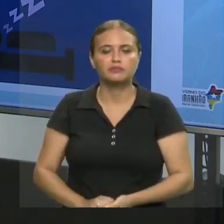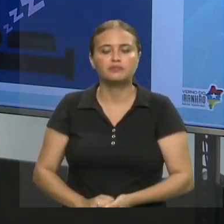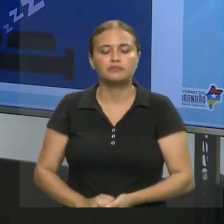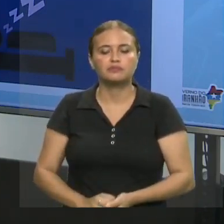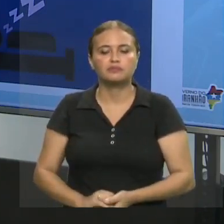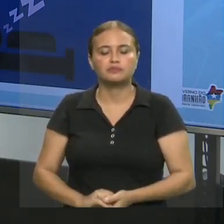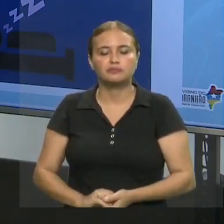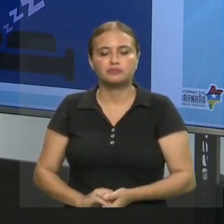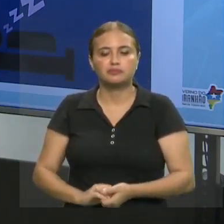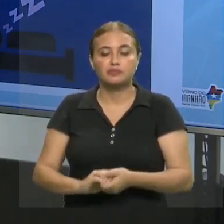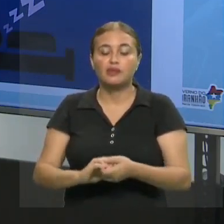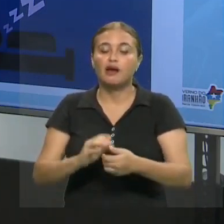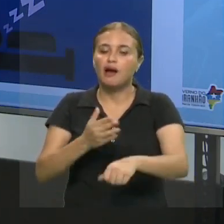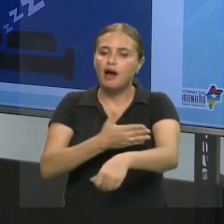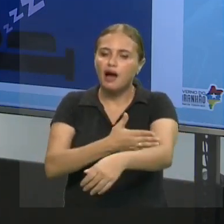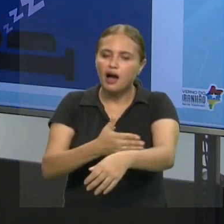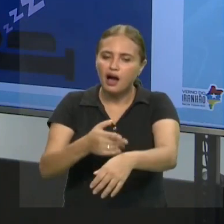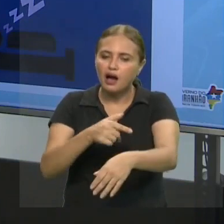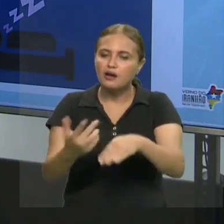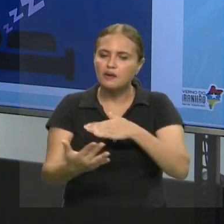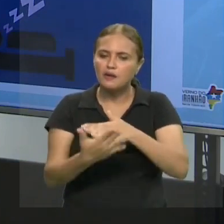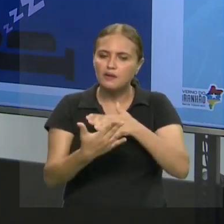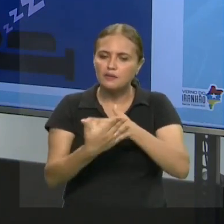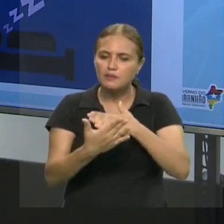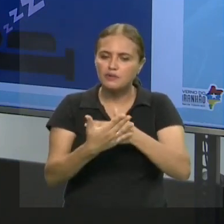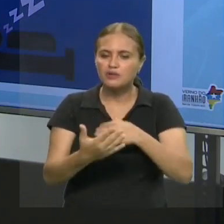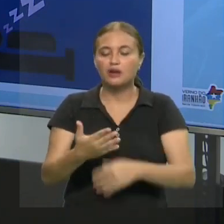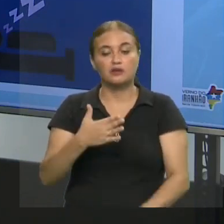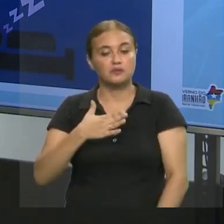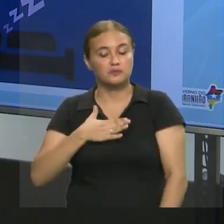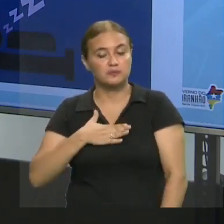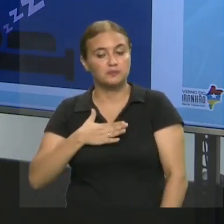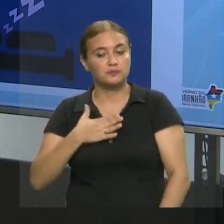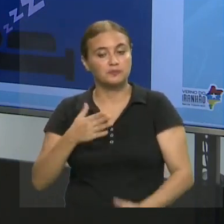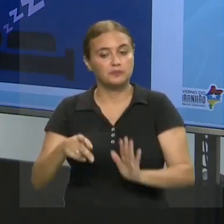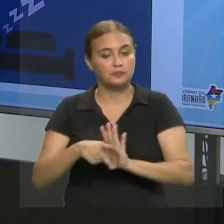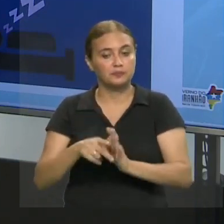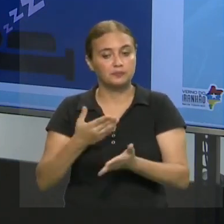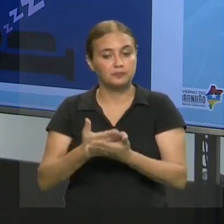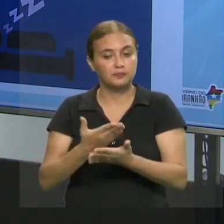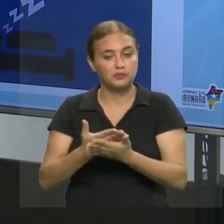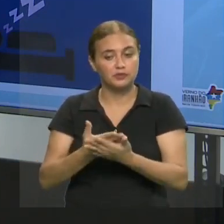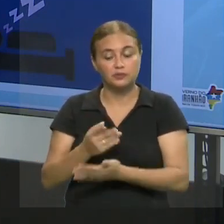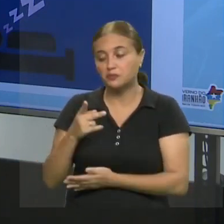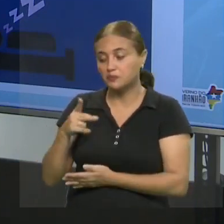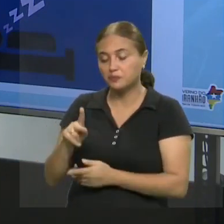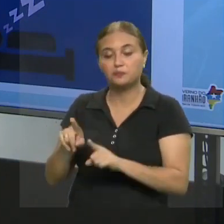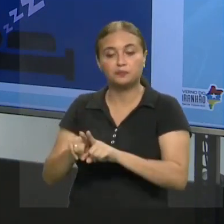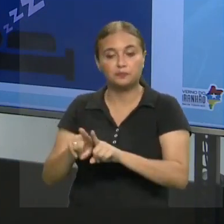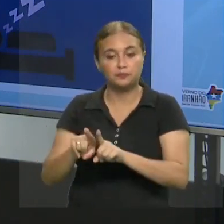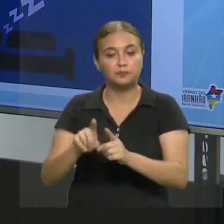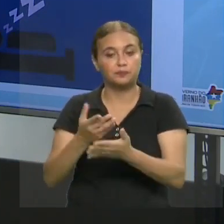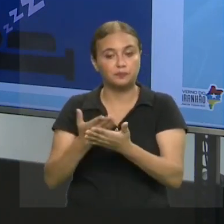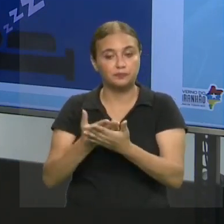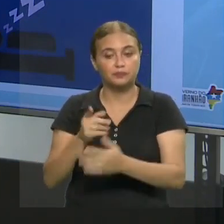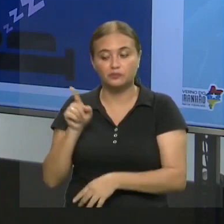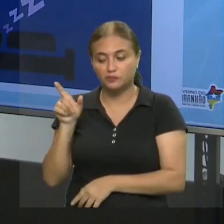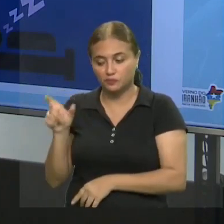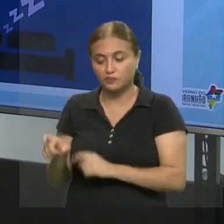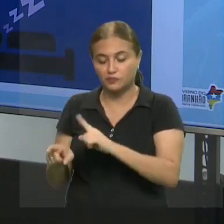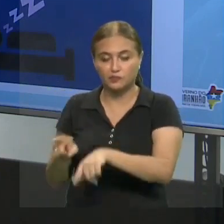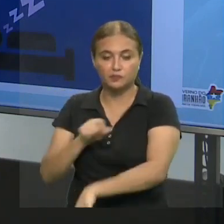modo, pode contribuir no seu estudo, na sua organização enquanto